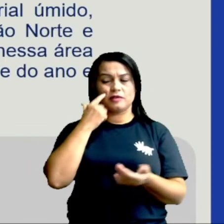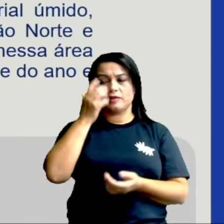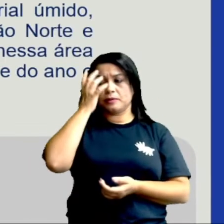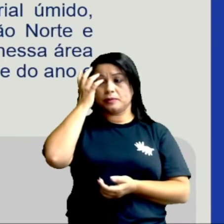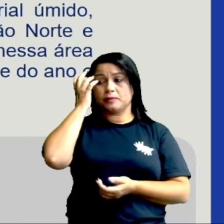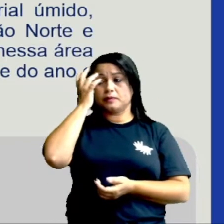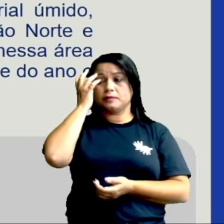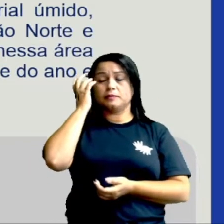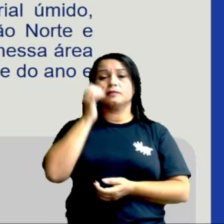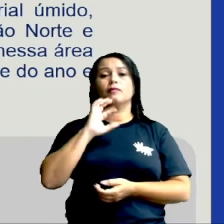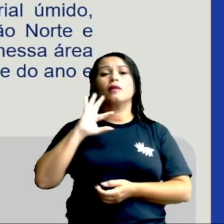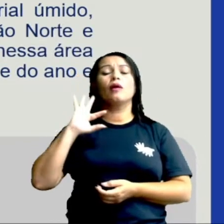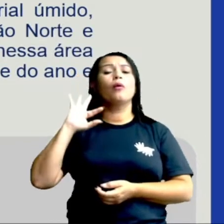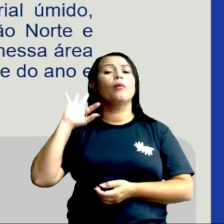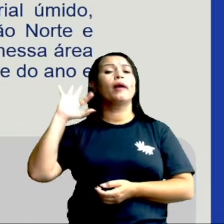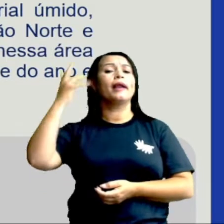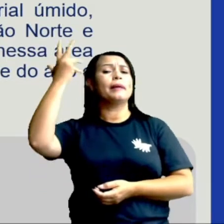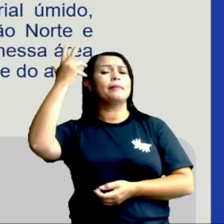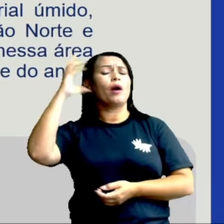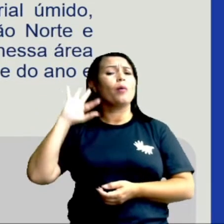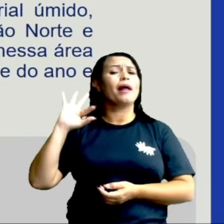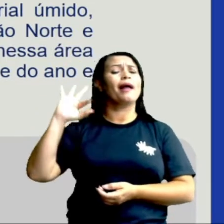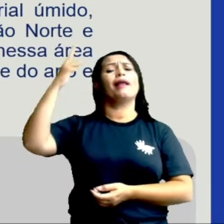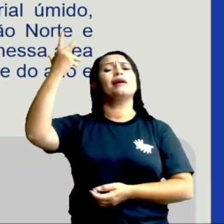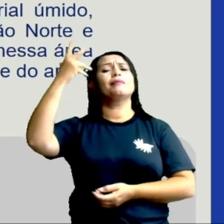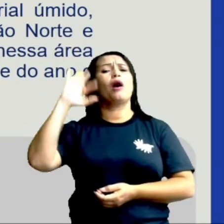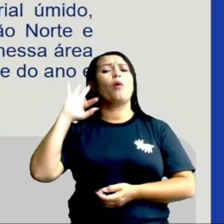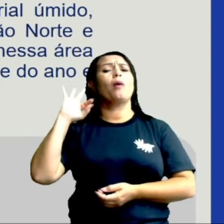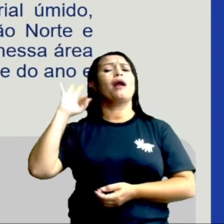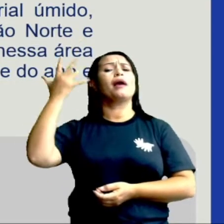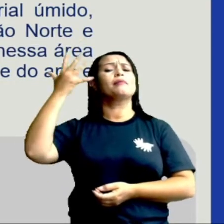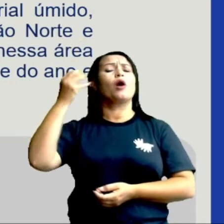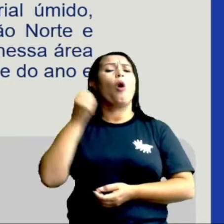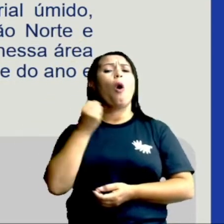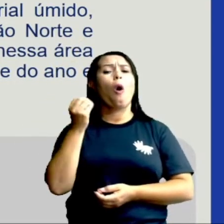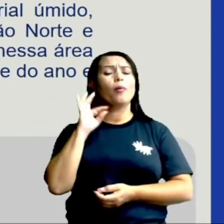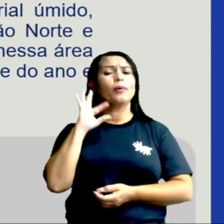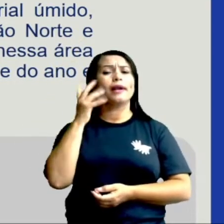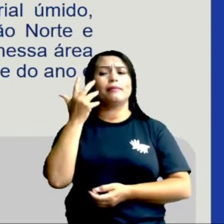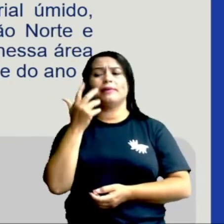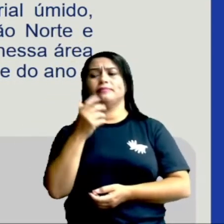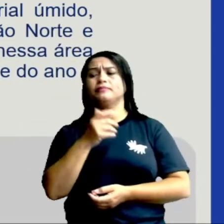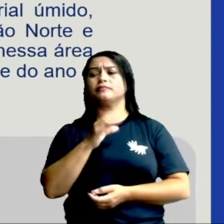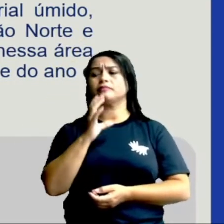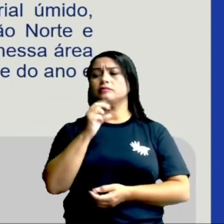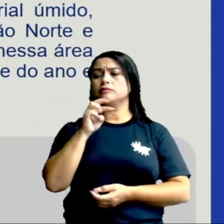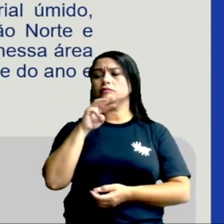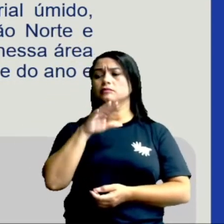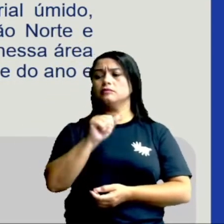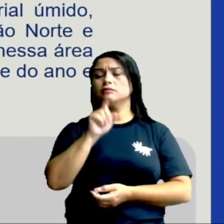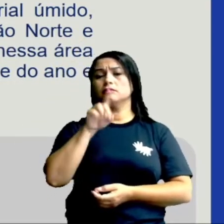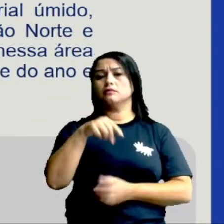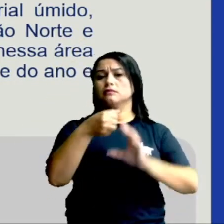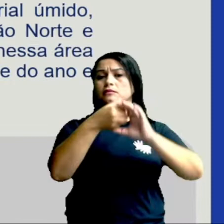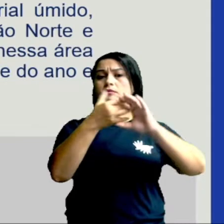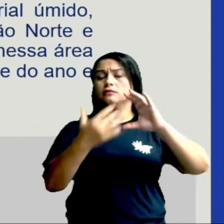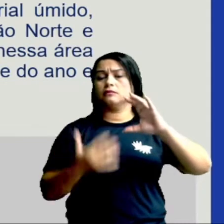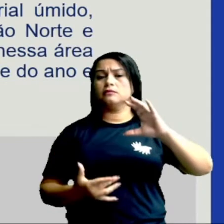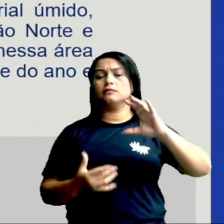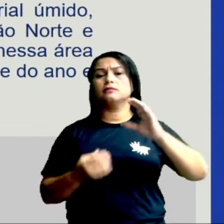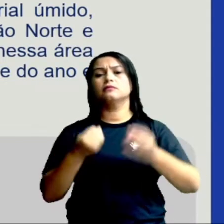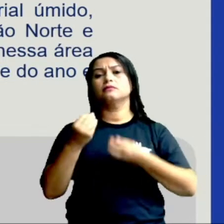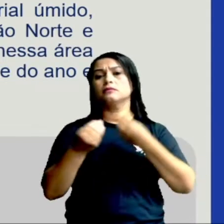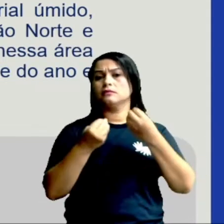Pantanal. O clima, como é o clima dessa região Centro-Oeste? Né? Ele é